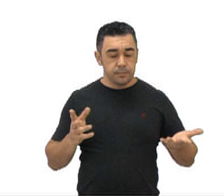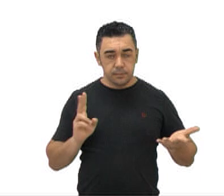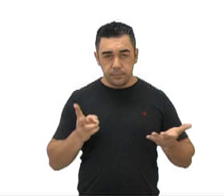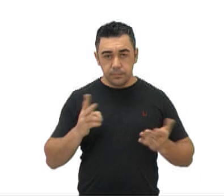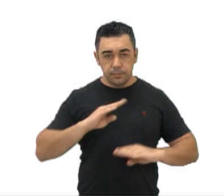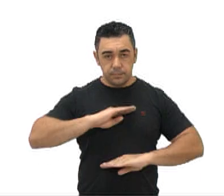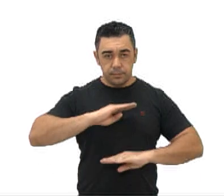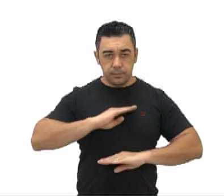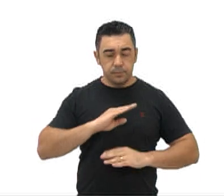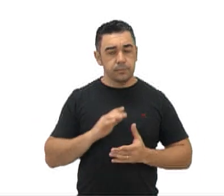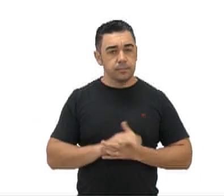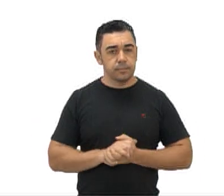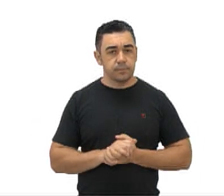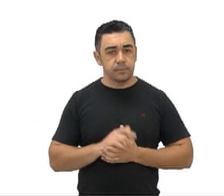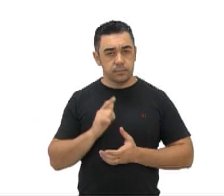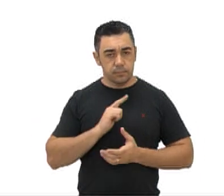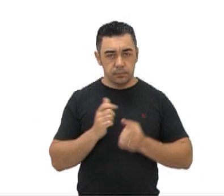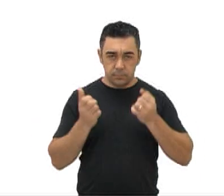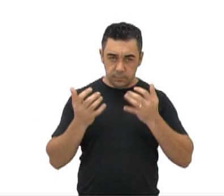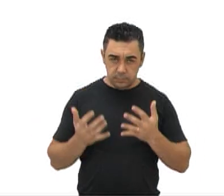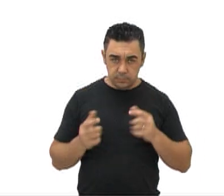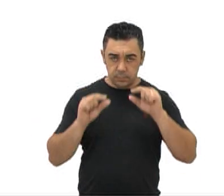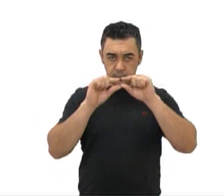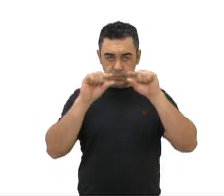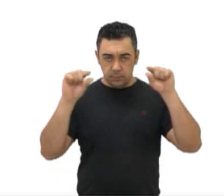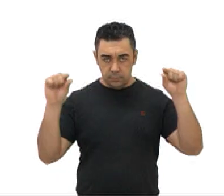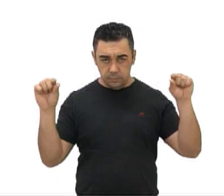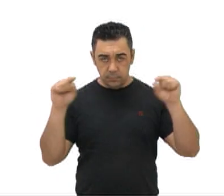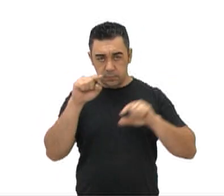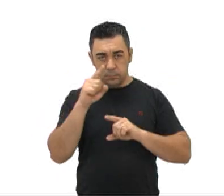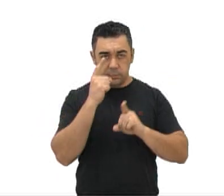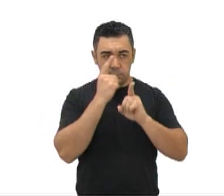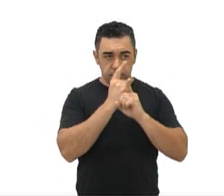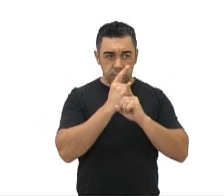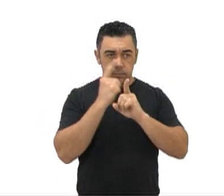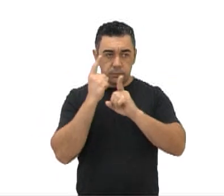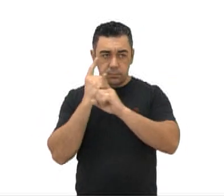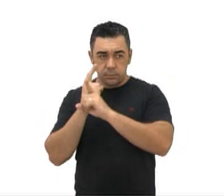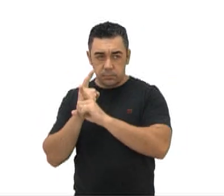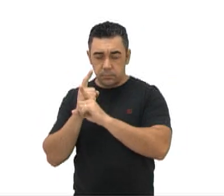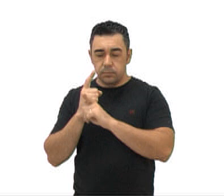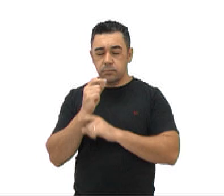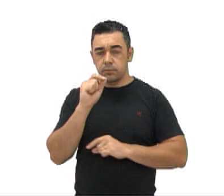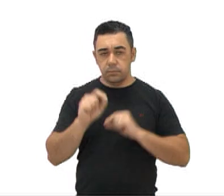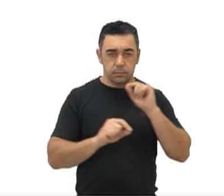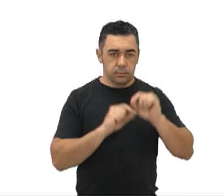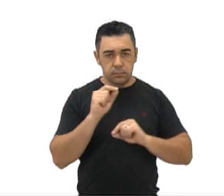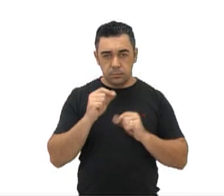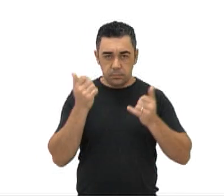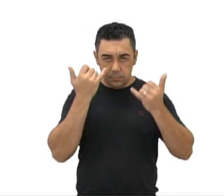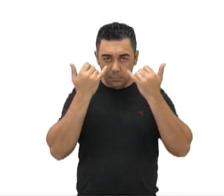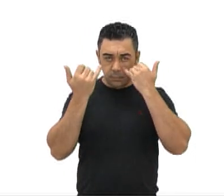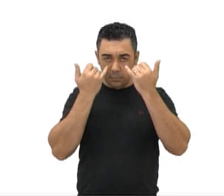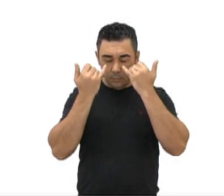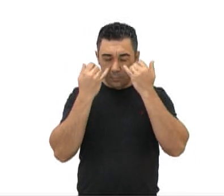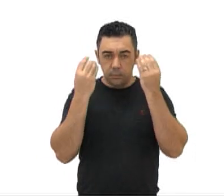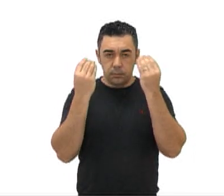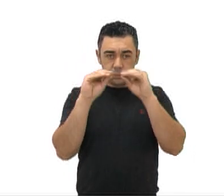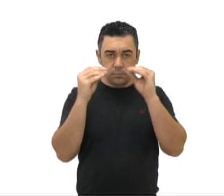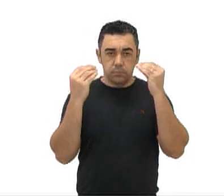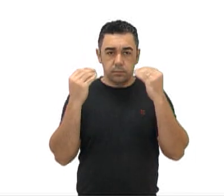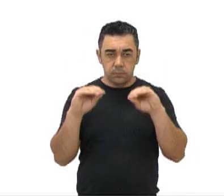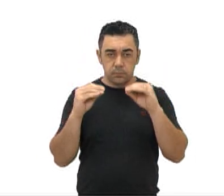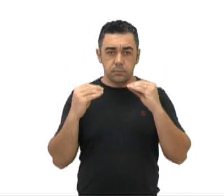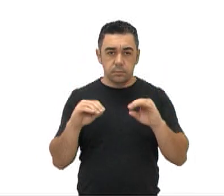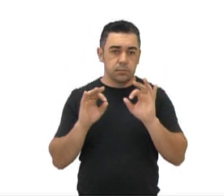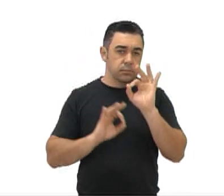Ele vai passar o contexto para vocês, vocês vão identificar as informações que ele passa e